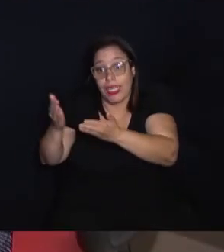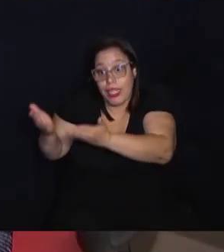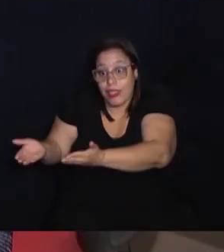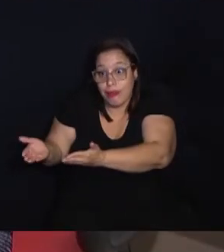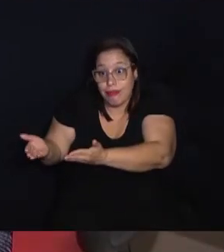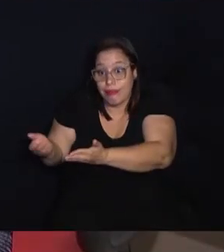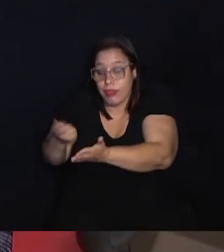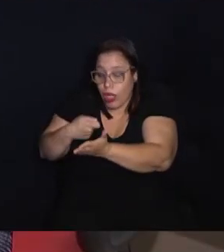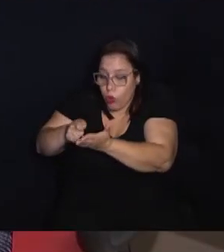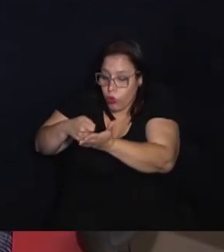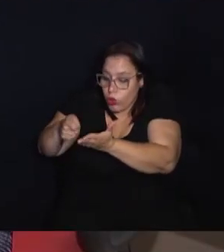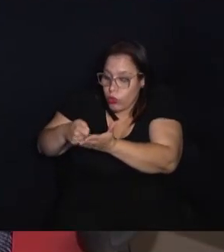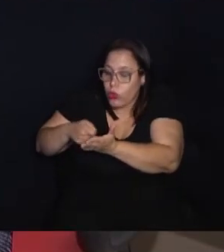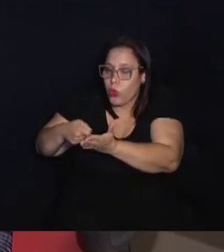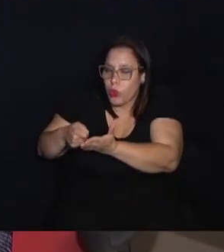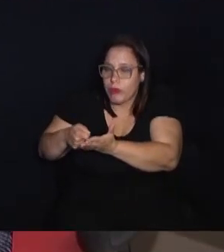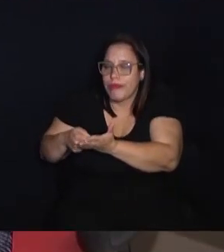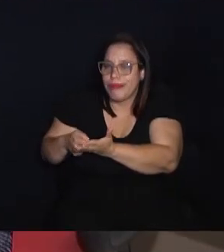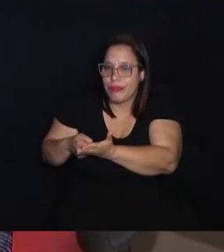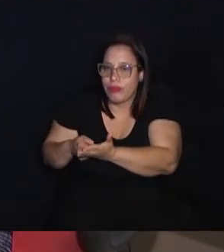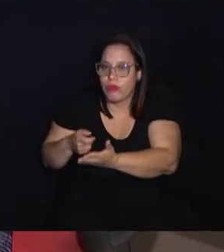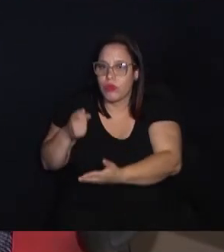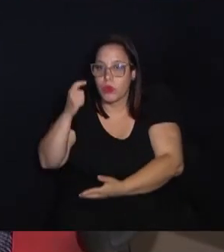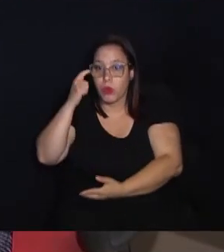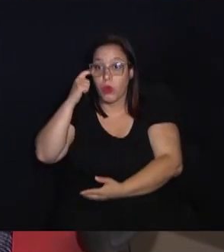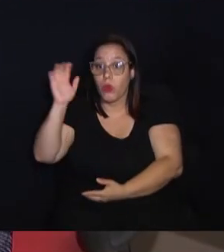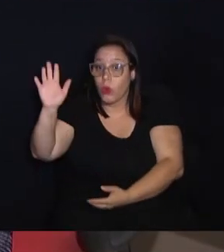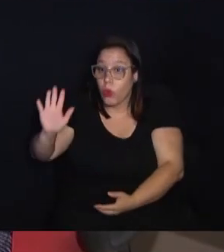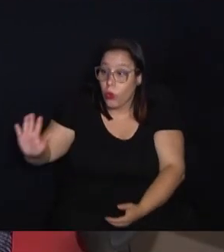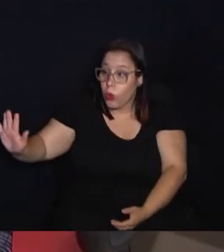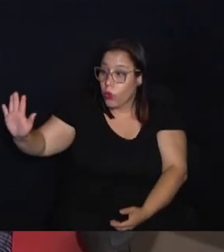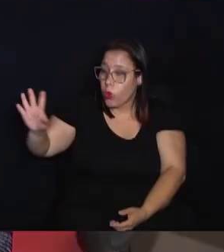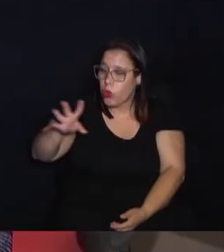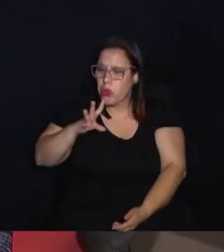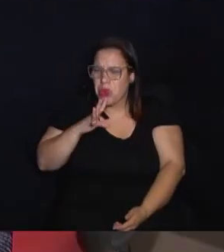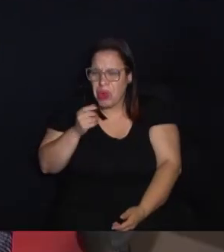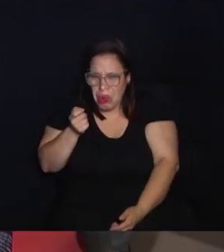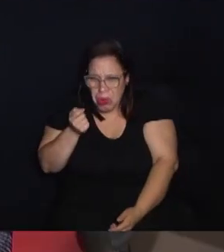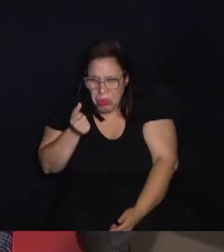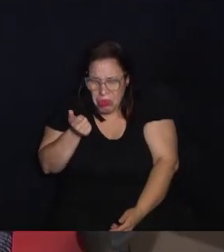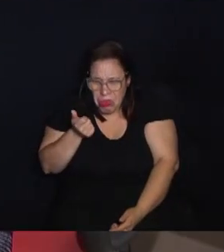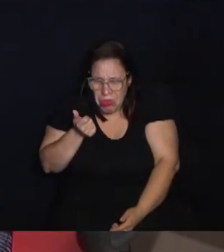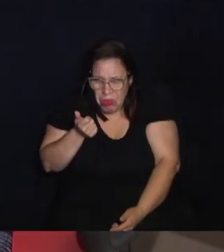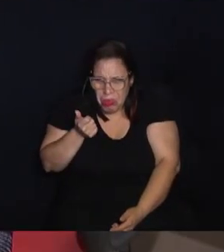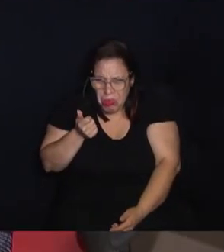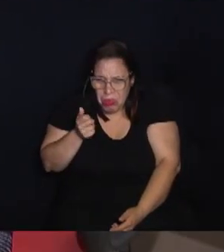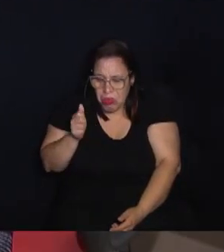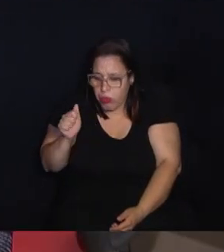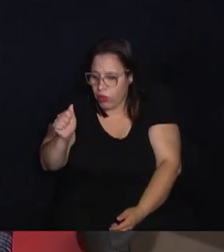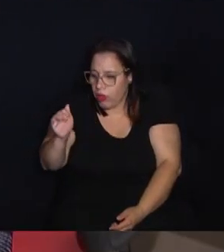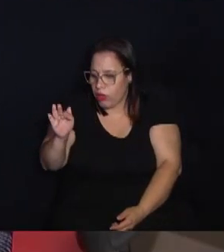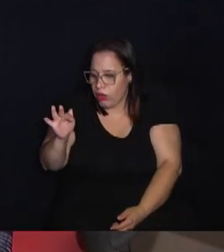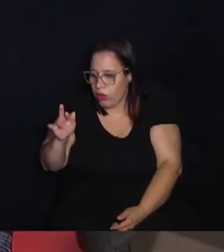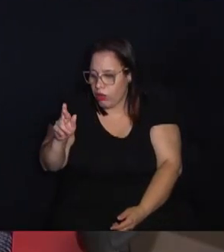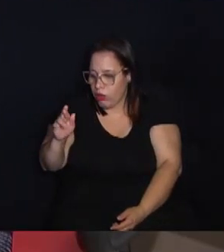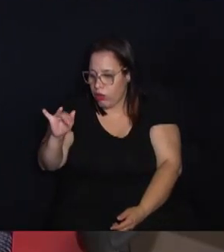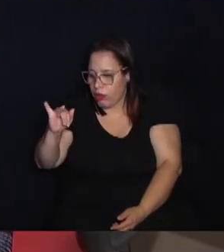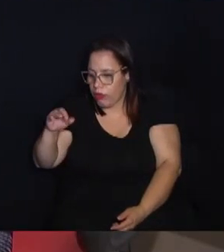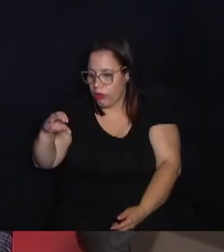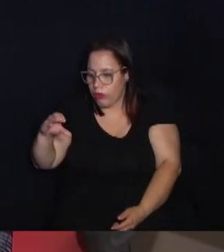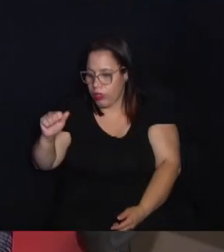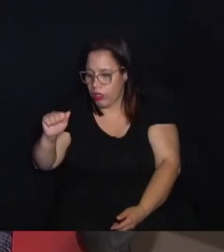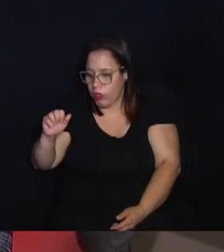autor realmente que lida com essa região que o Brasil conhece um pouco menos, não é? Que é a região da África Oriental, a costa do Oceano